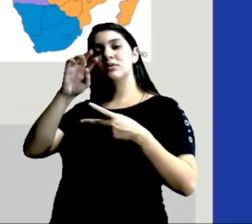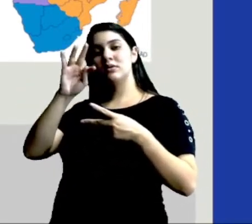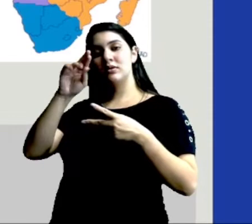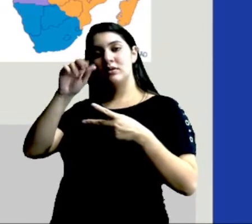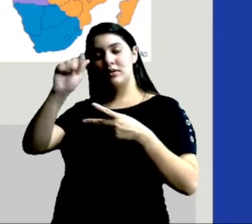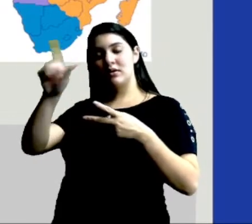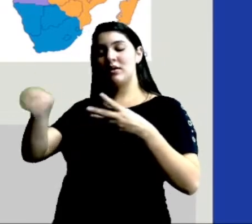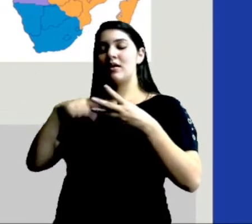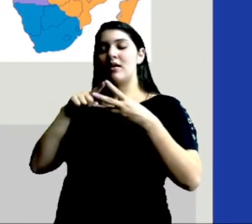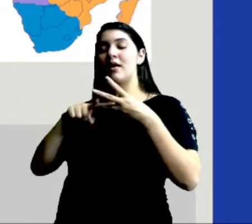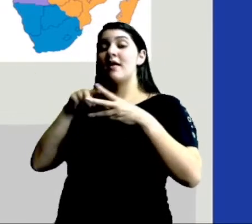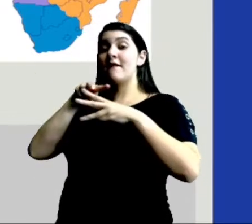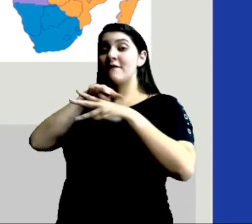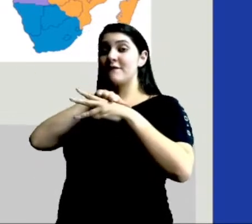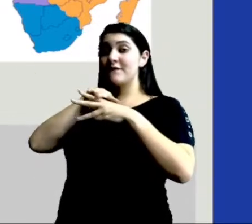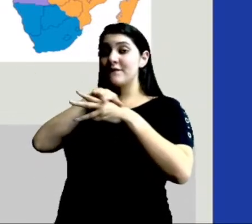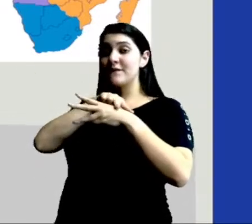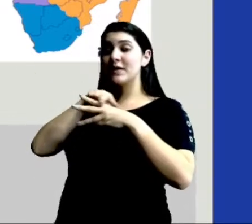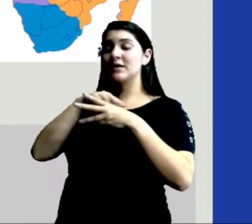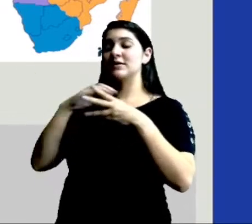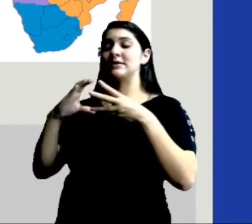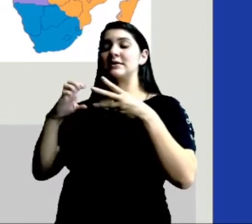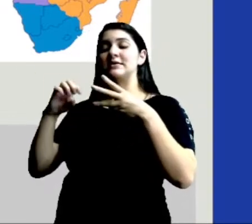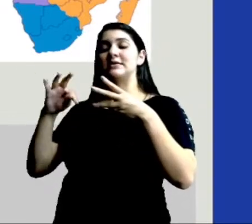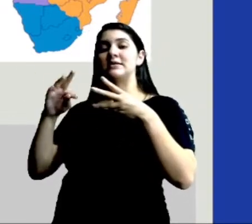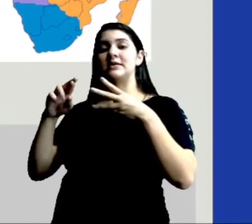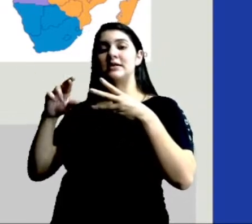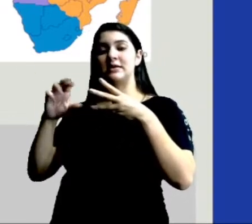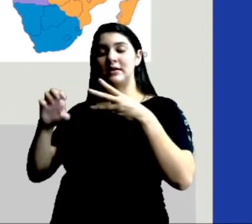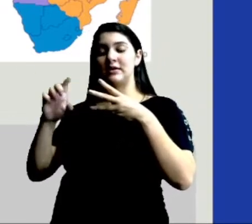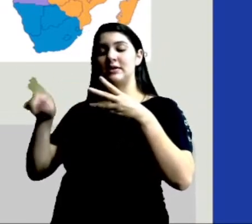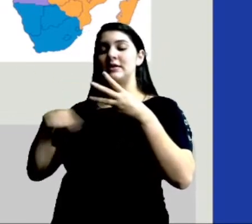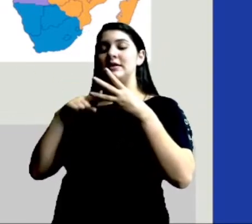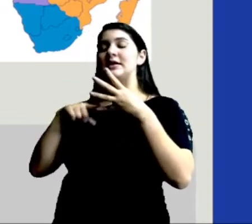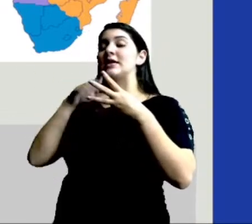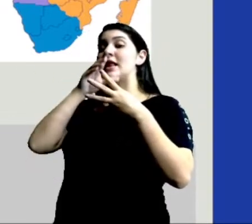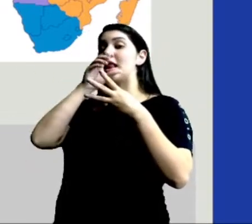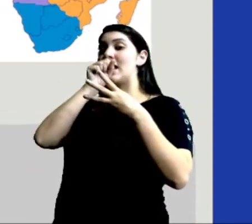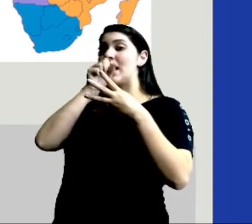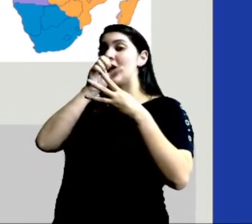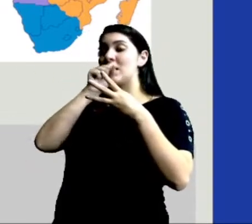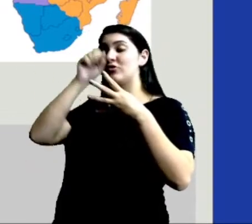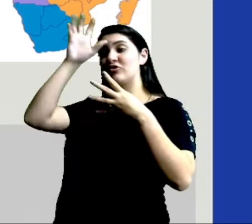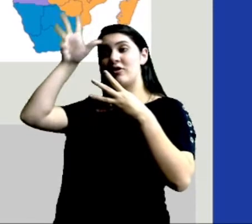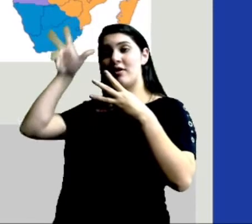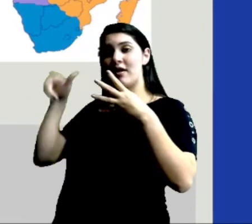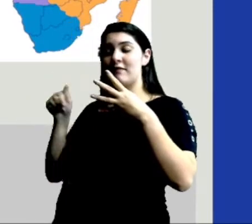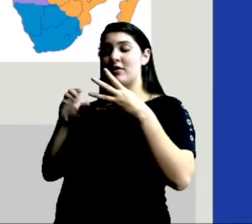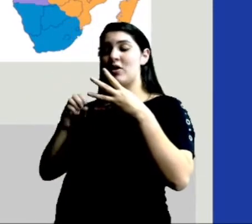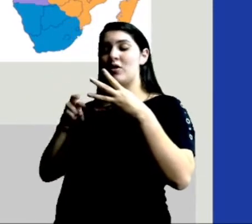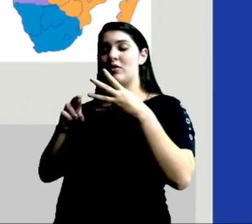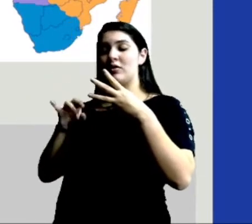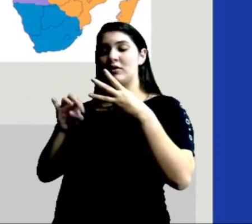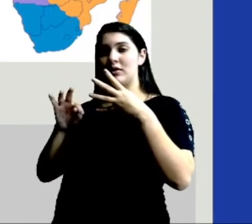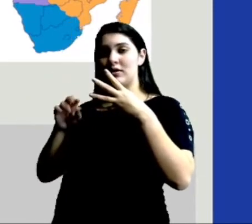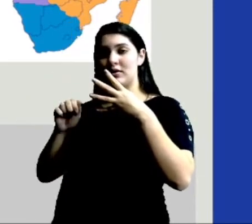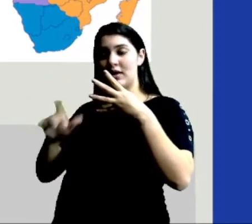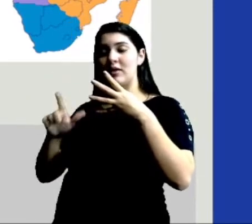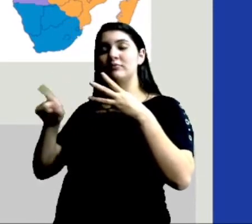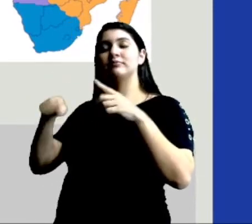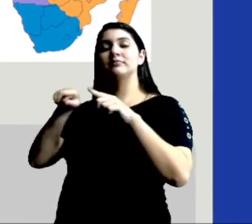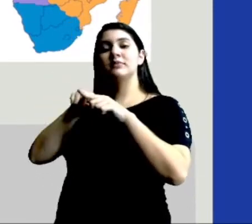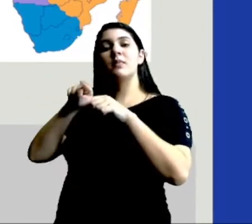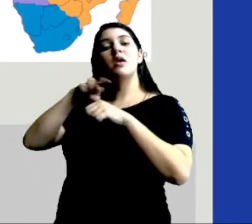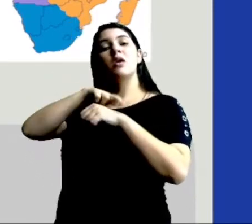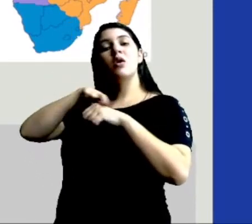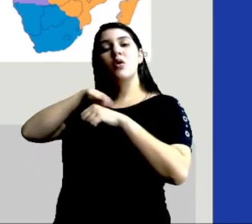África Setentrional. Na cor laranja, temos a África Oriental. E da cor roxa, temos